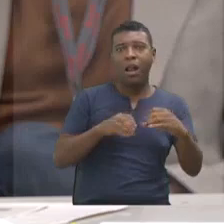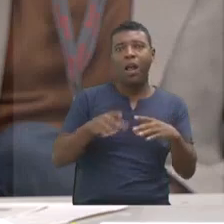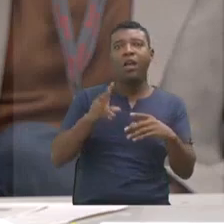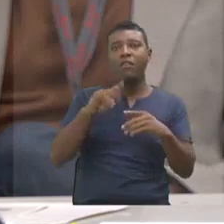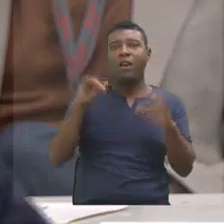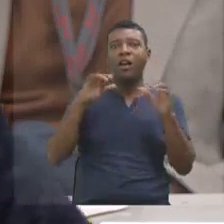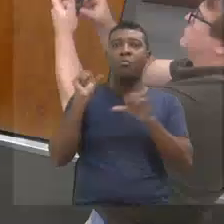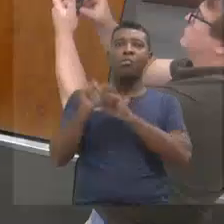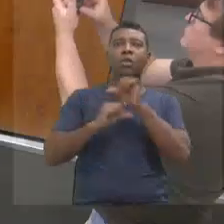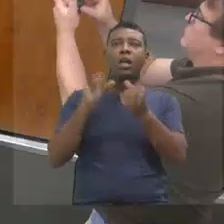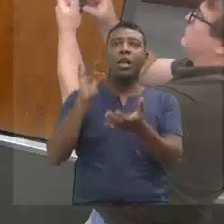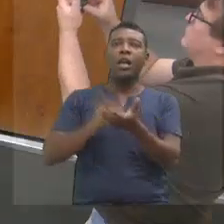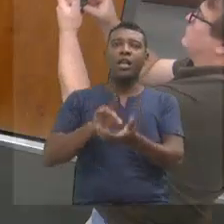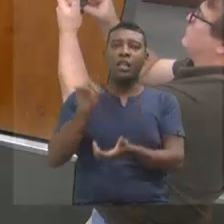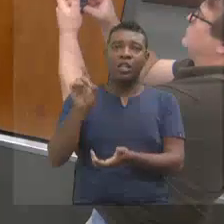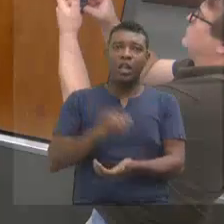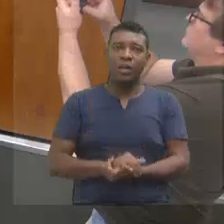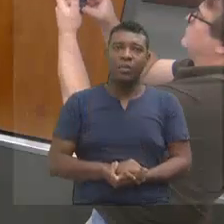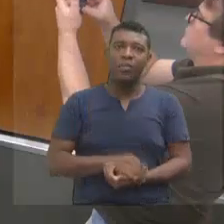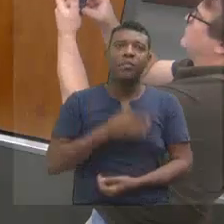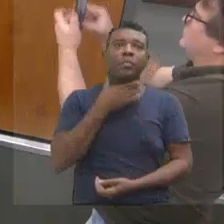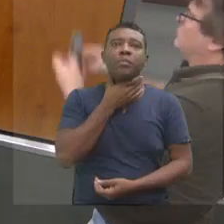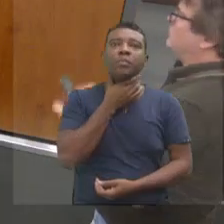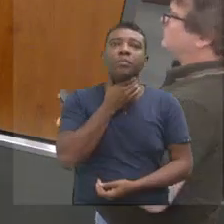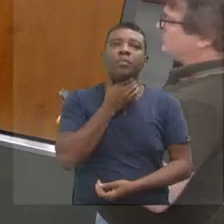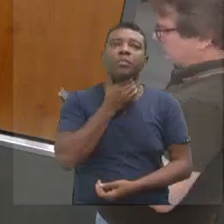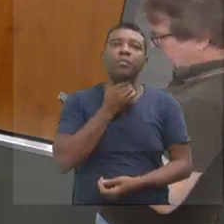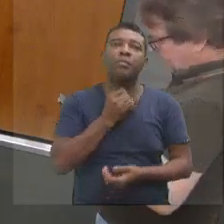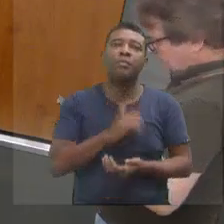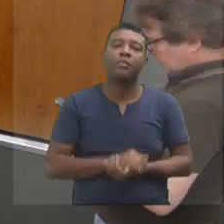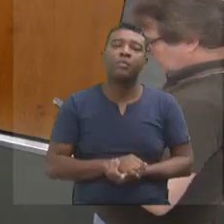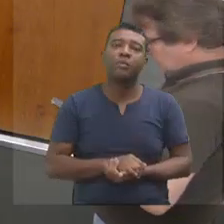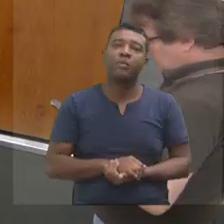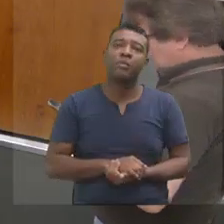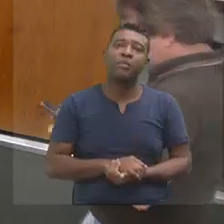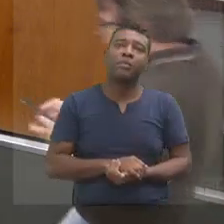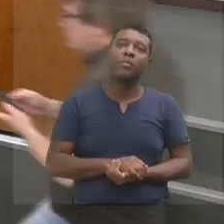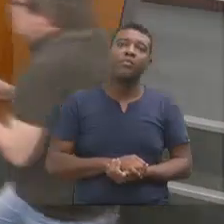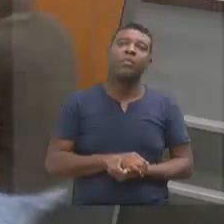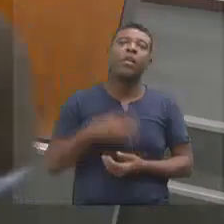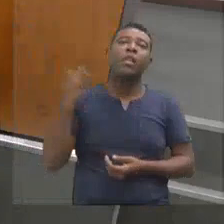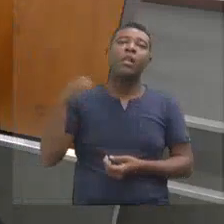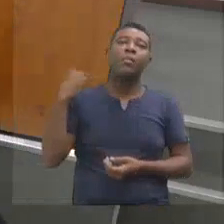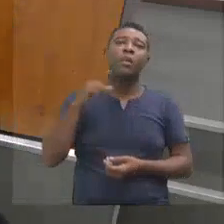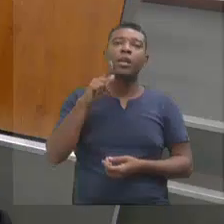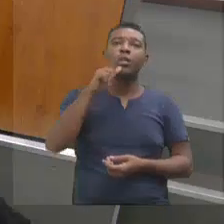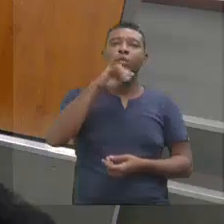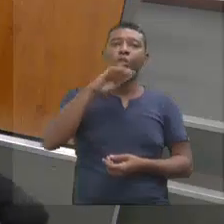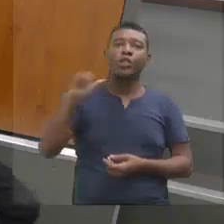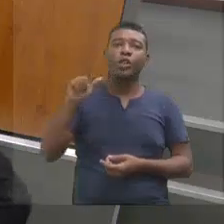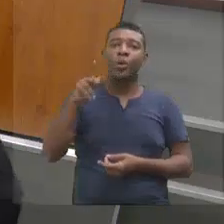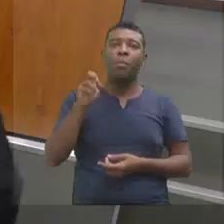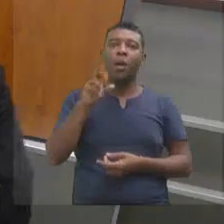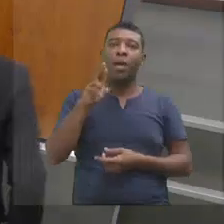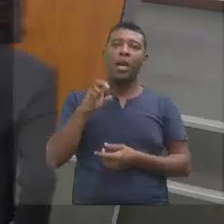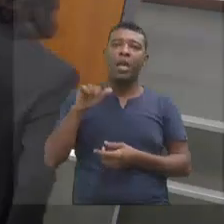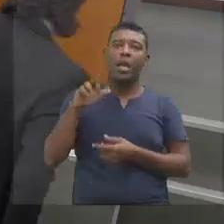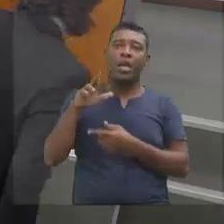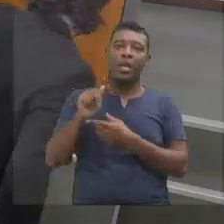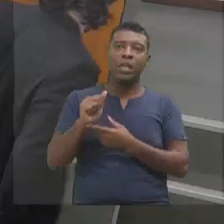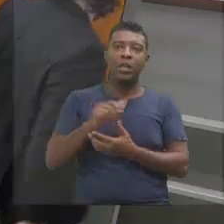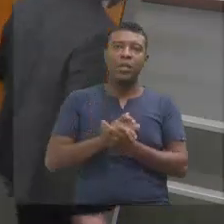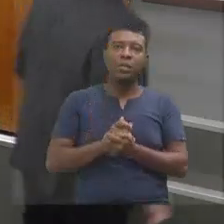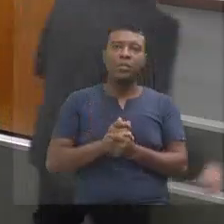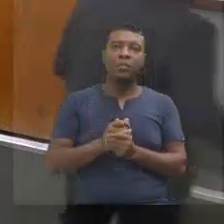realidade com a palavra o deputado Gil Pereira caro Presidente